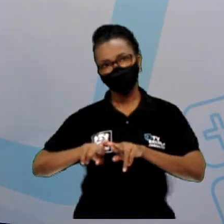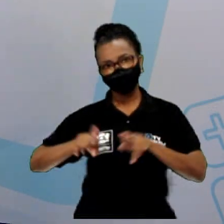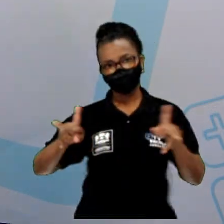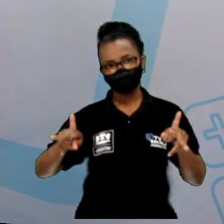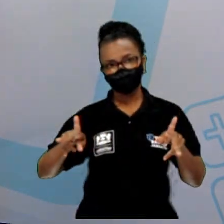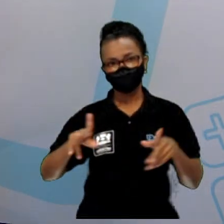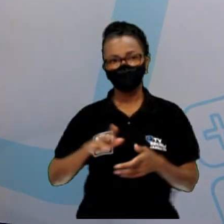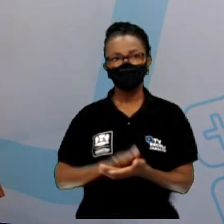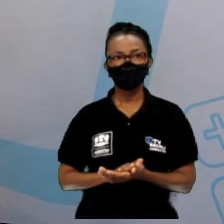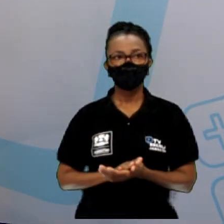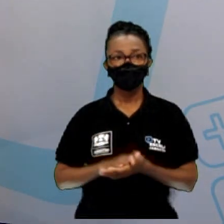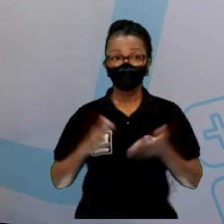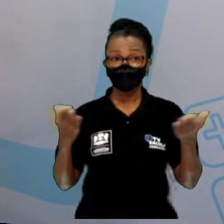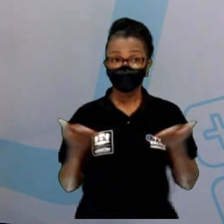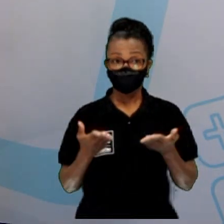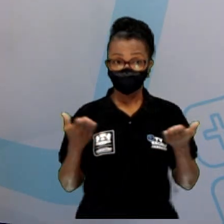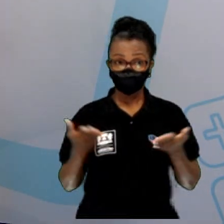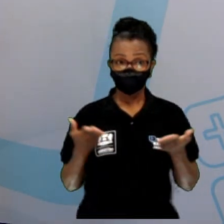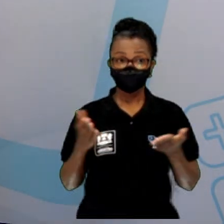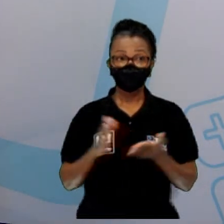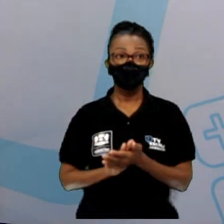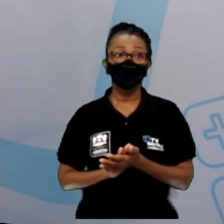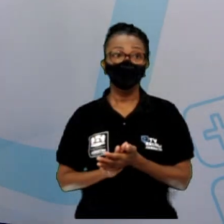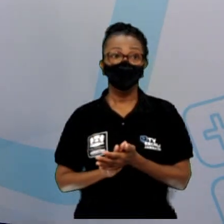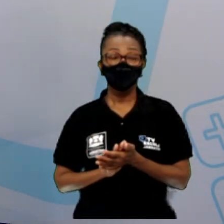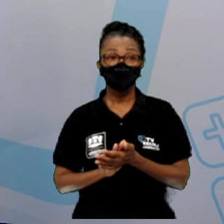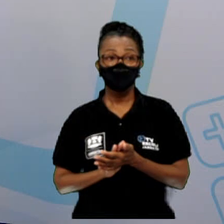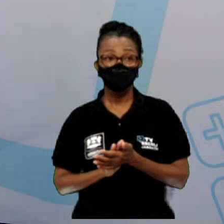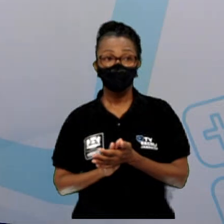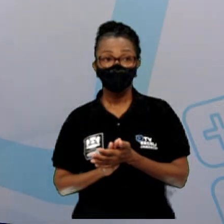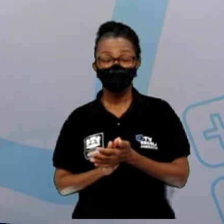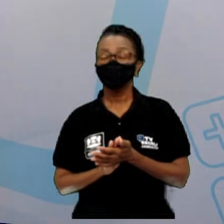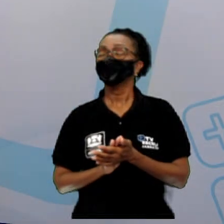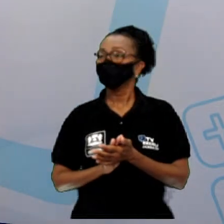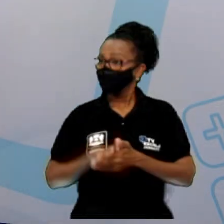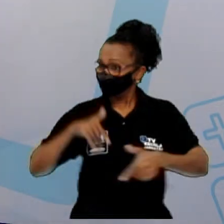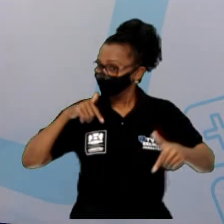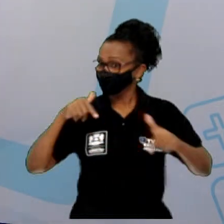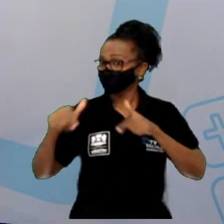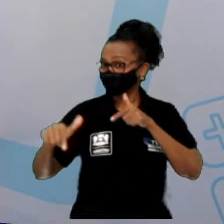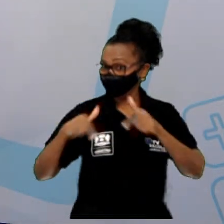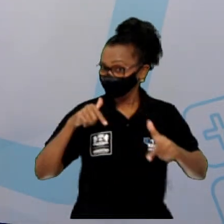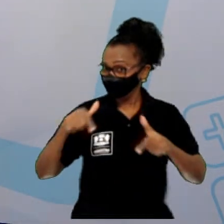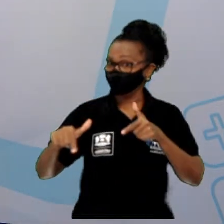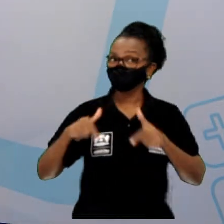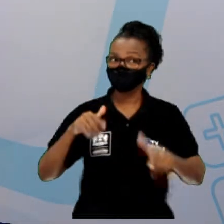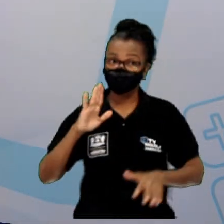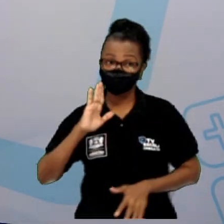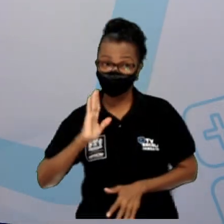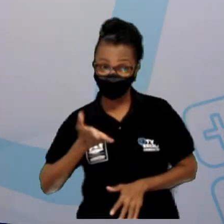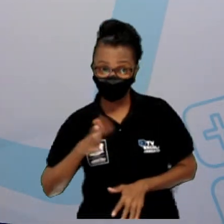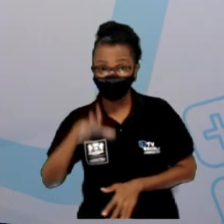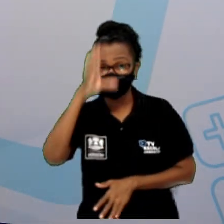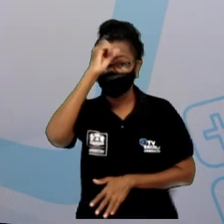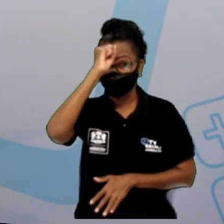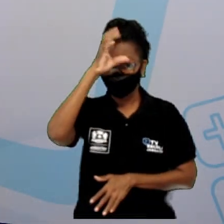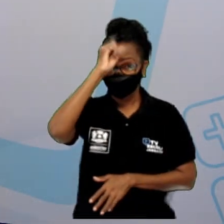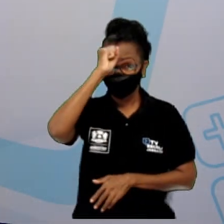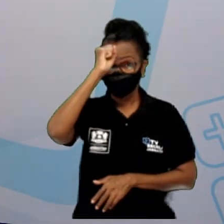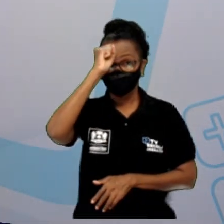diferentes. Agora nós vamos colocar a nossa mão na massa, já que nós aprendemos, não